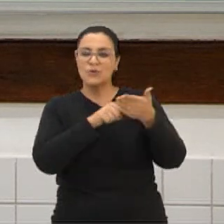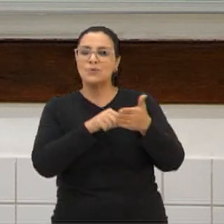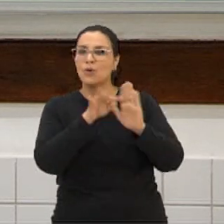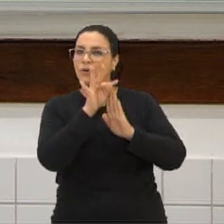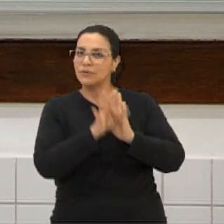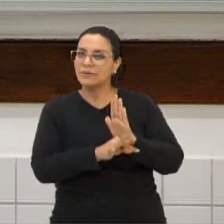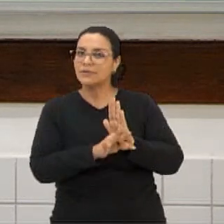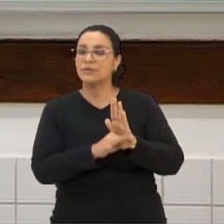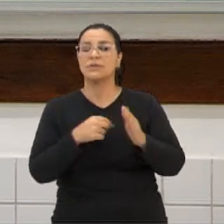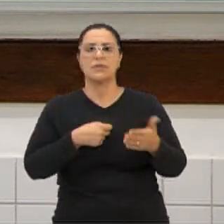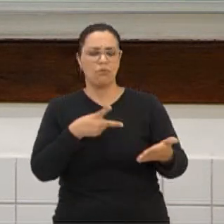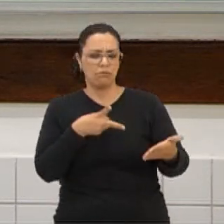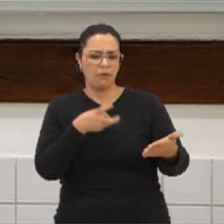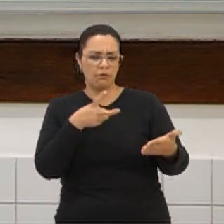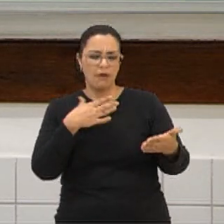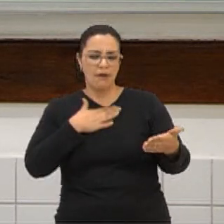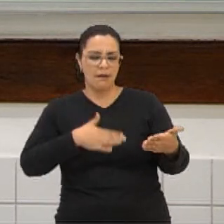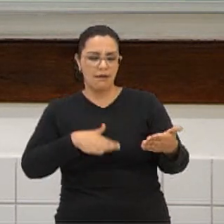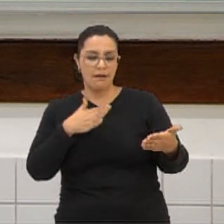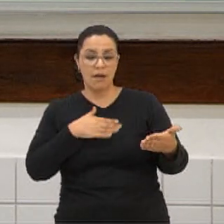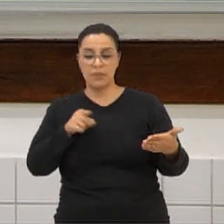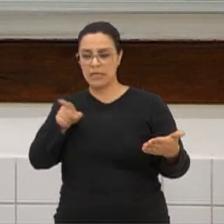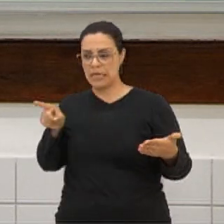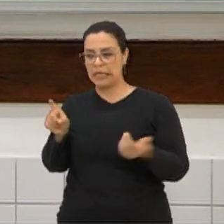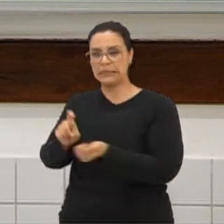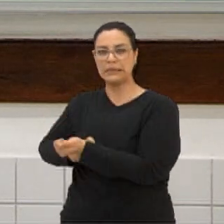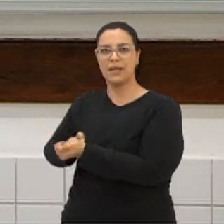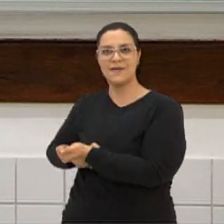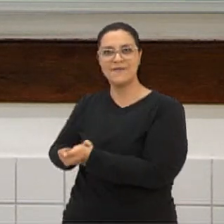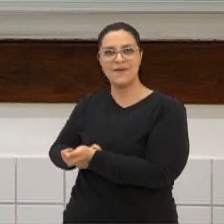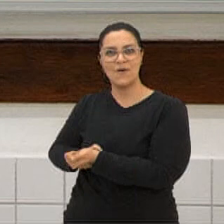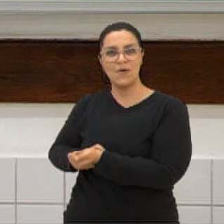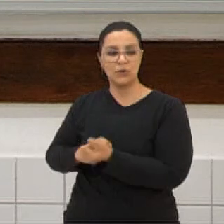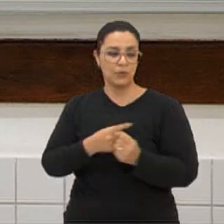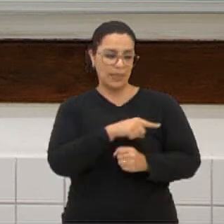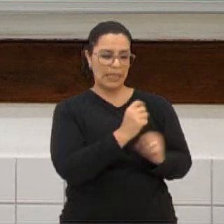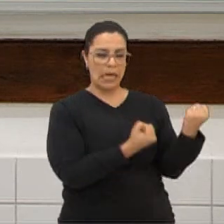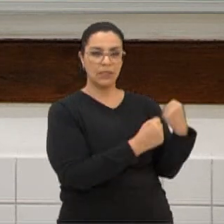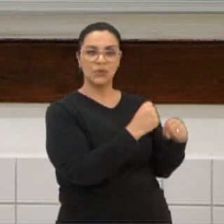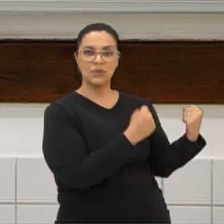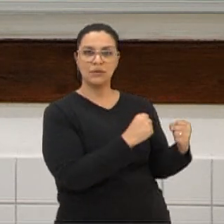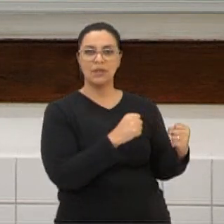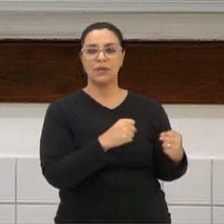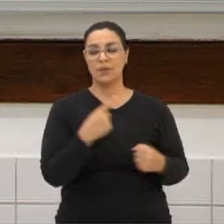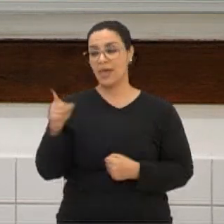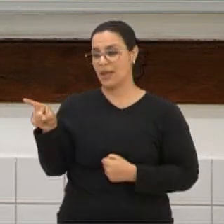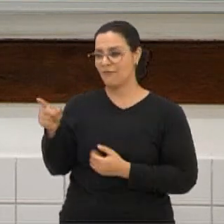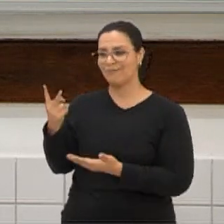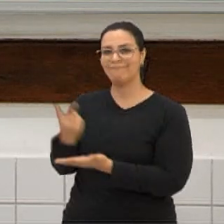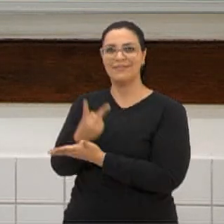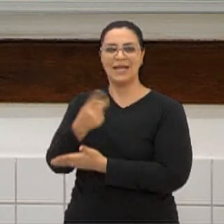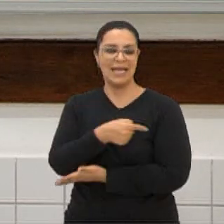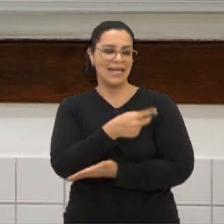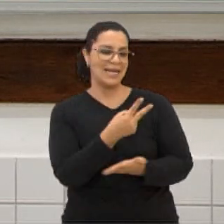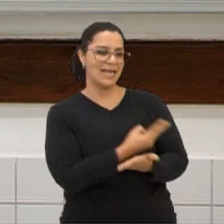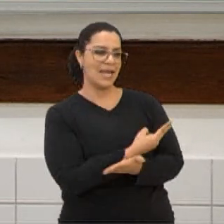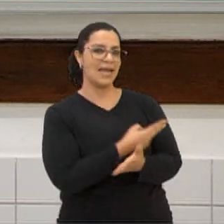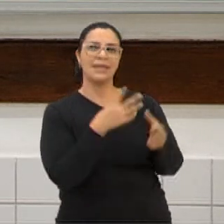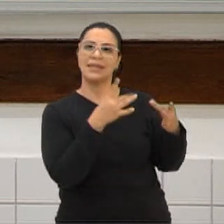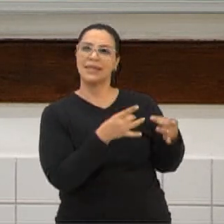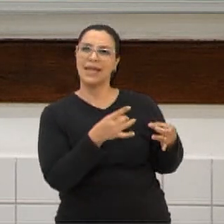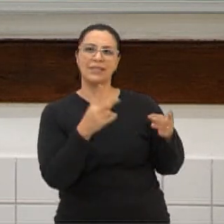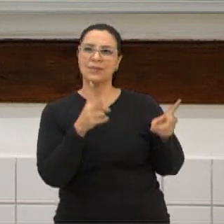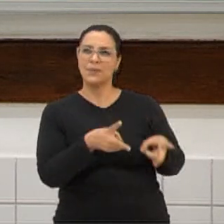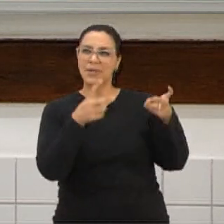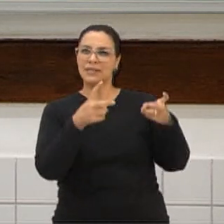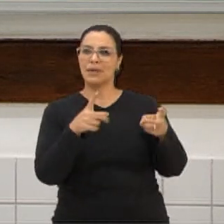trazem. E se você está calmo e o seu adversário está nervoso, está agitado, é bem provável que ele deixe passar certos detalhes e